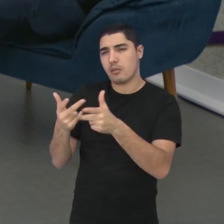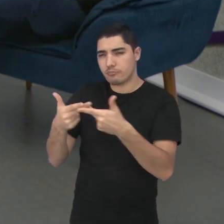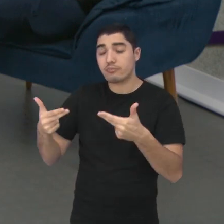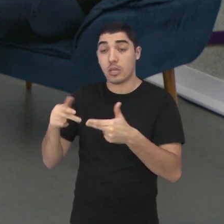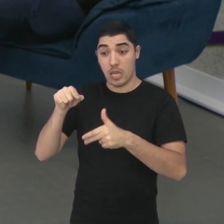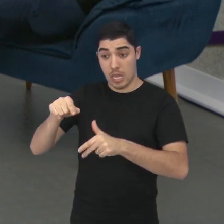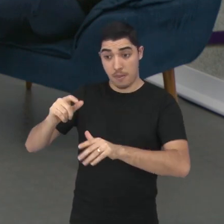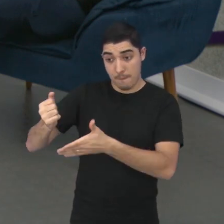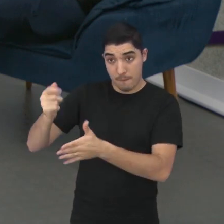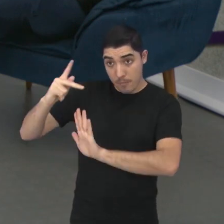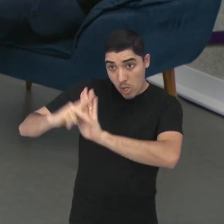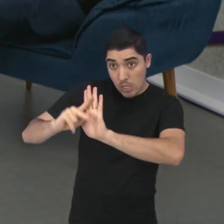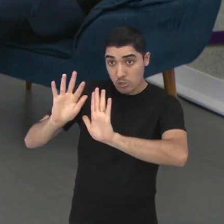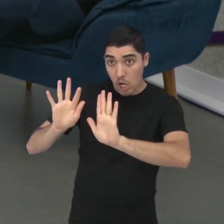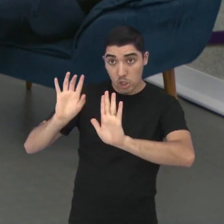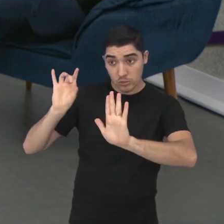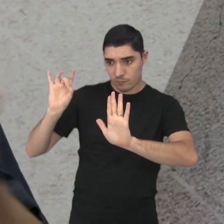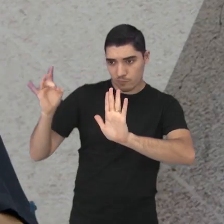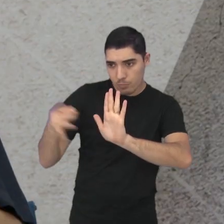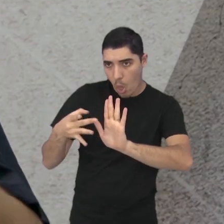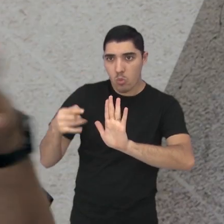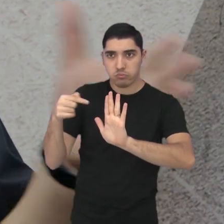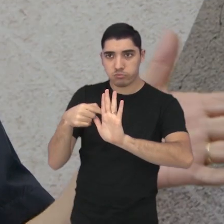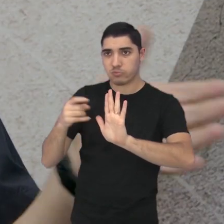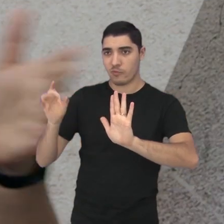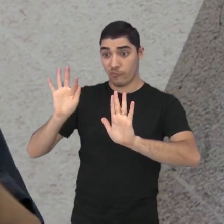esse projeto pronto, ou seja, o game designer finalizou esse projeto,